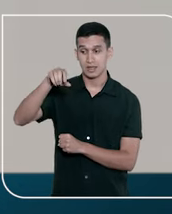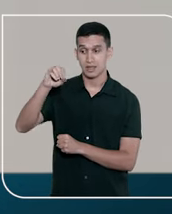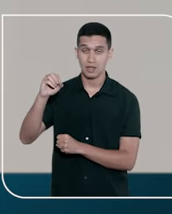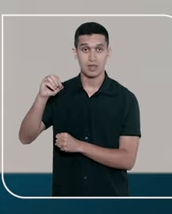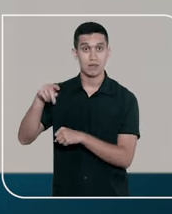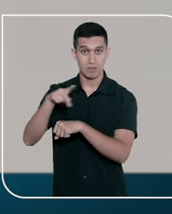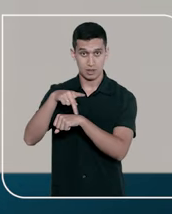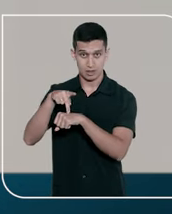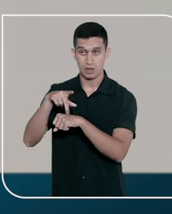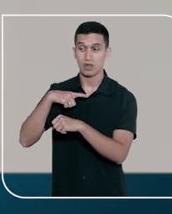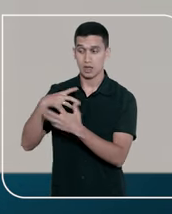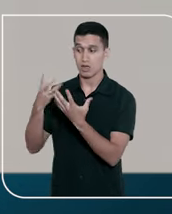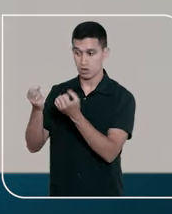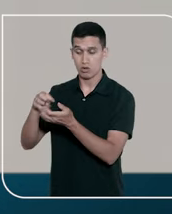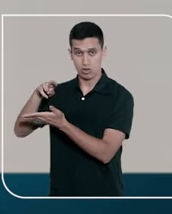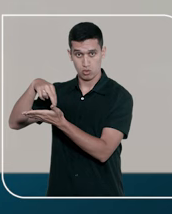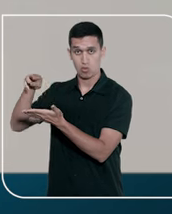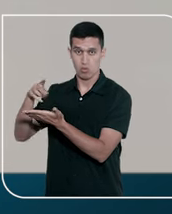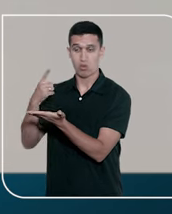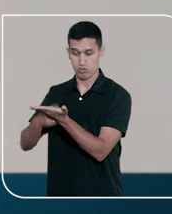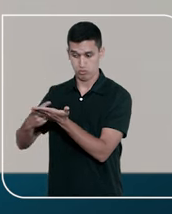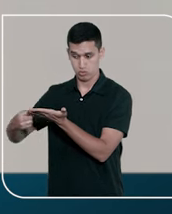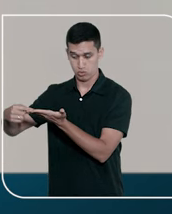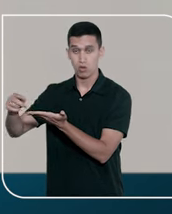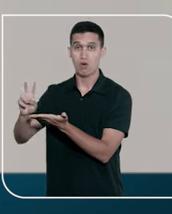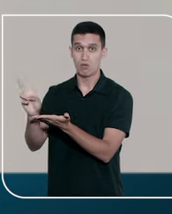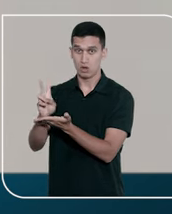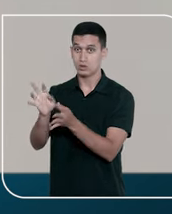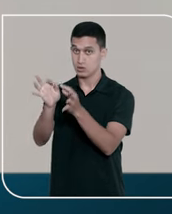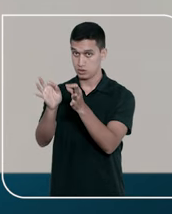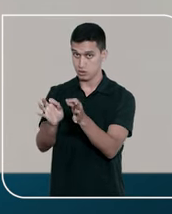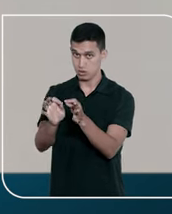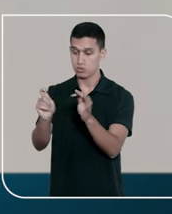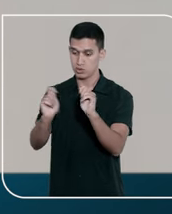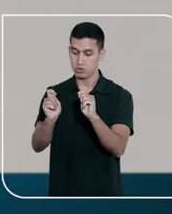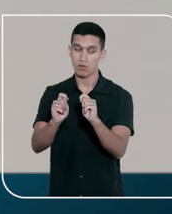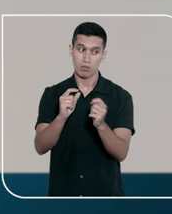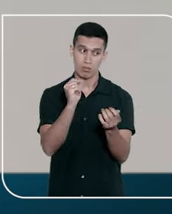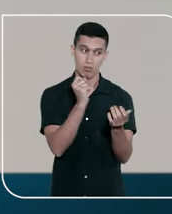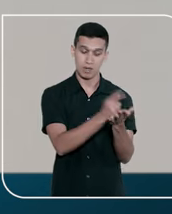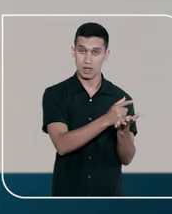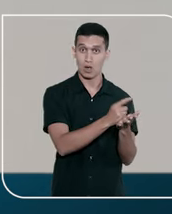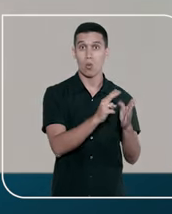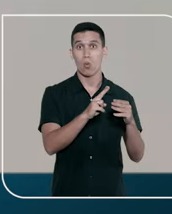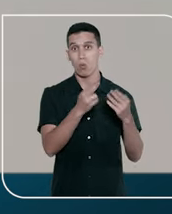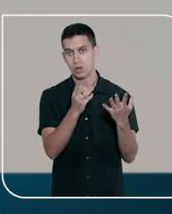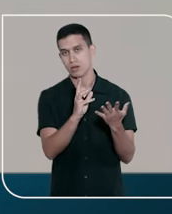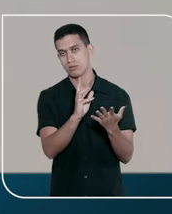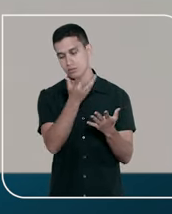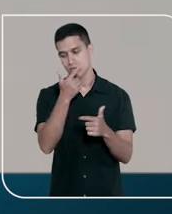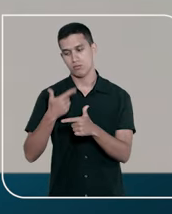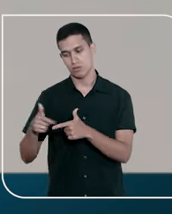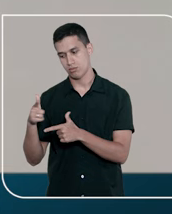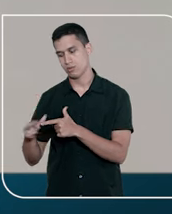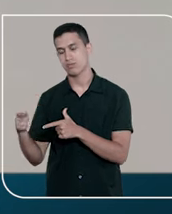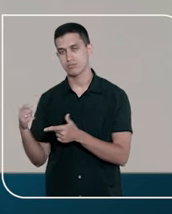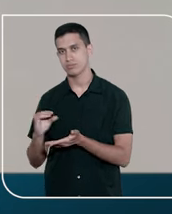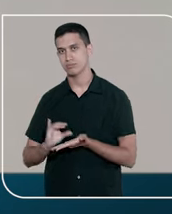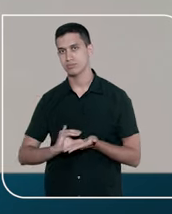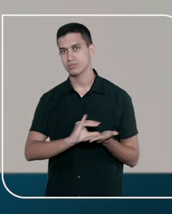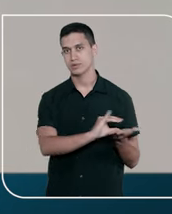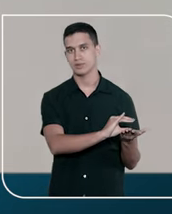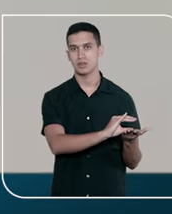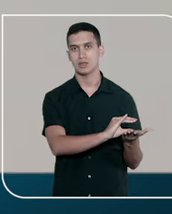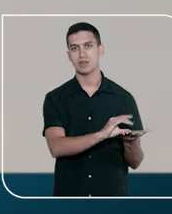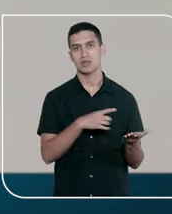de Montreal, que seria o valor justo, o valor razoável a se pagar quando há um problema envolvendo o